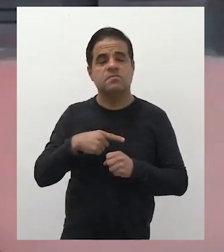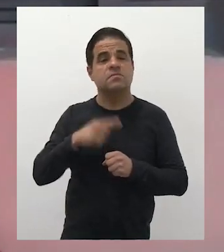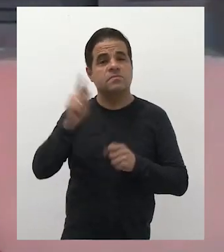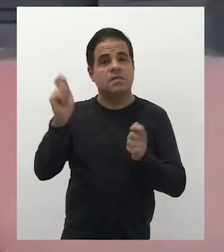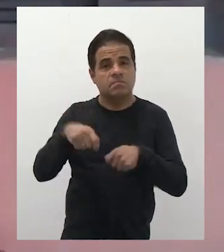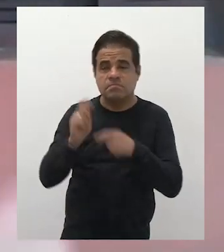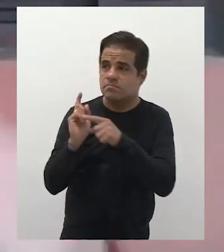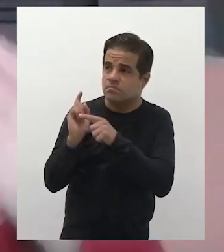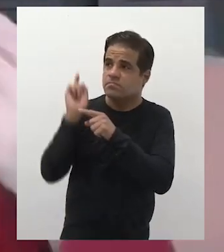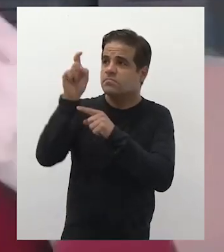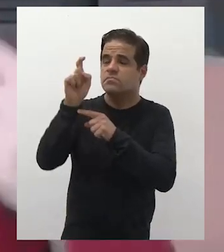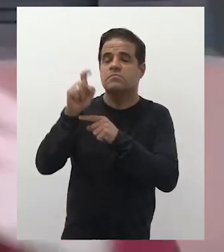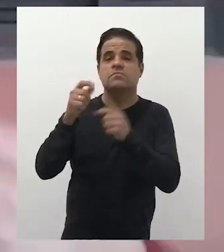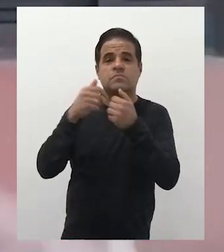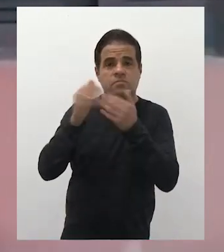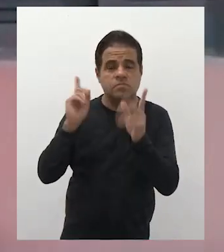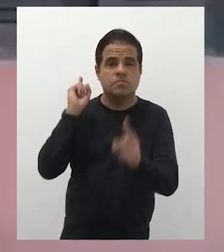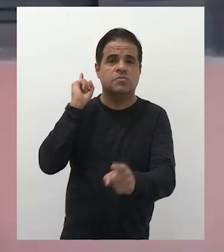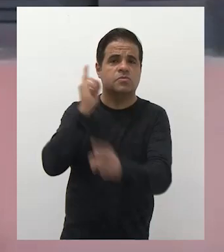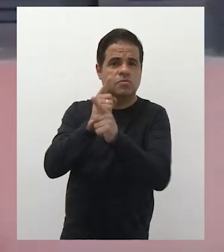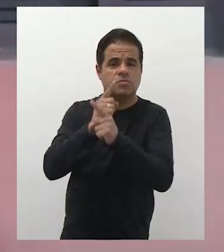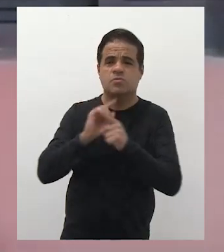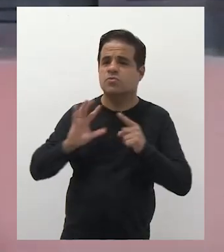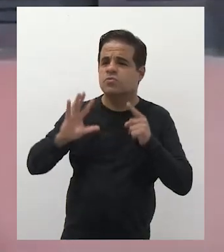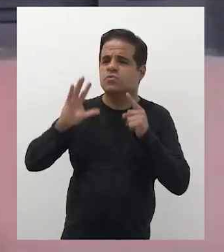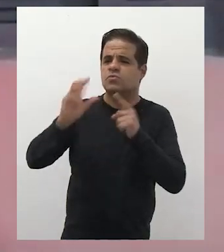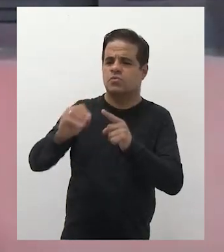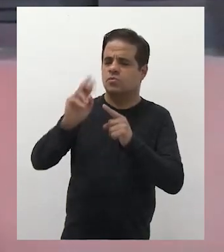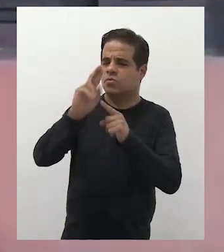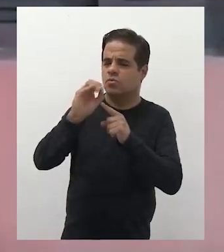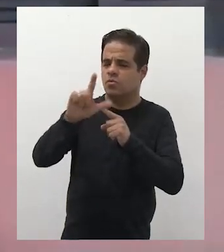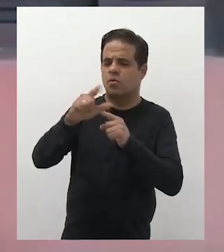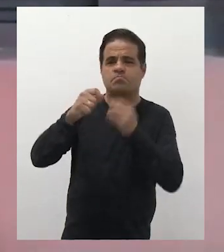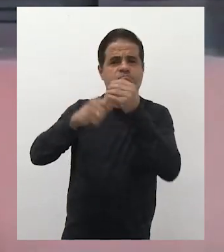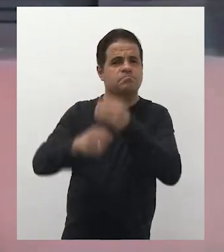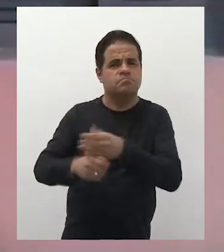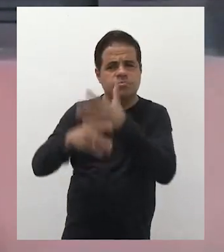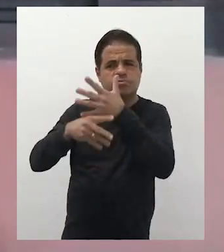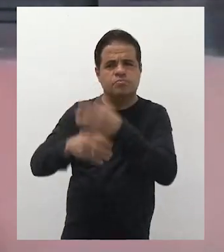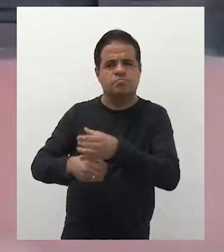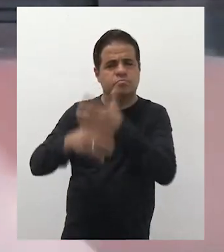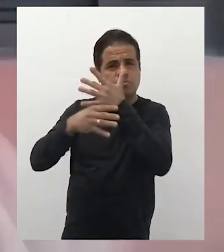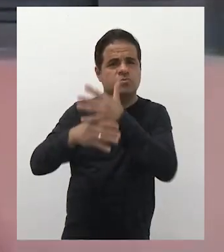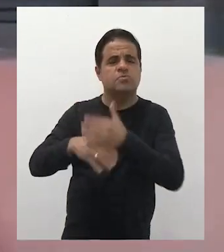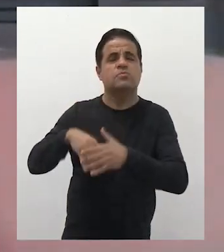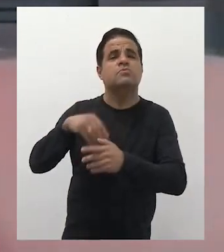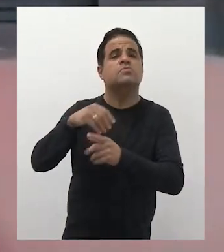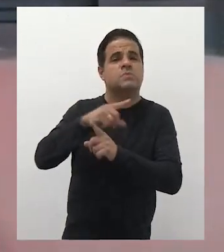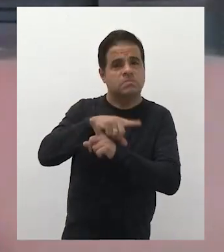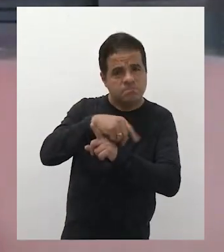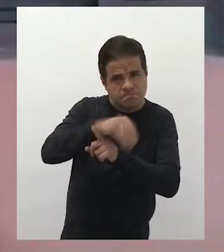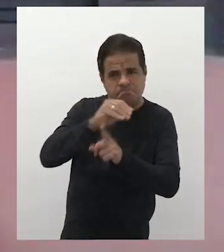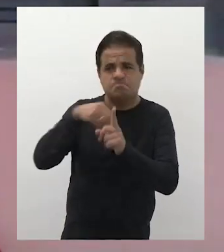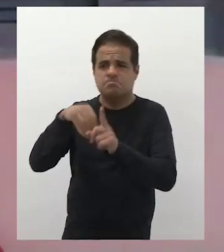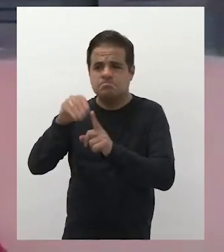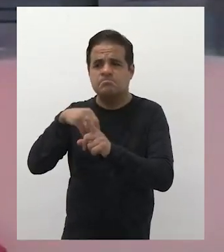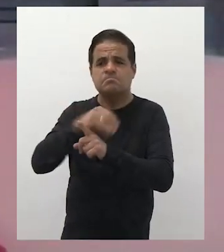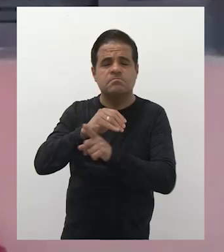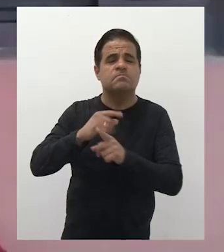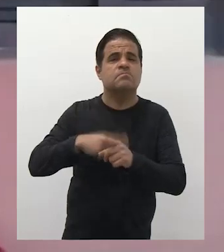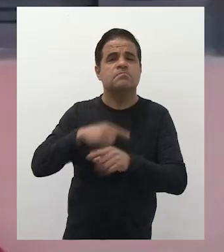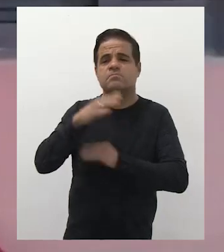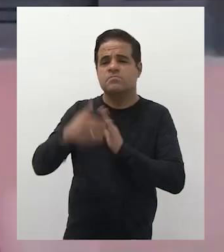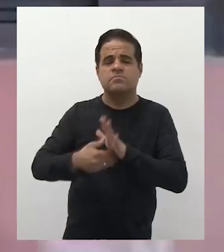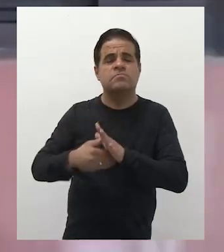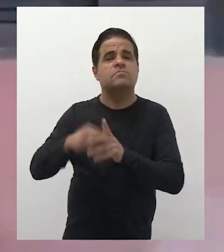Você clicando ali, você vai achar todo o rol das transmissões que foram realizadas e que estão nesse acervo, todas